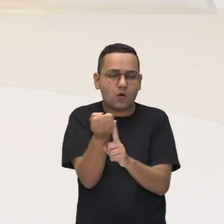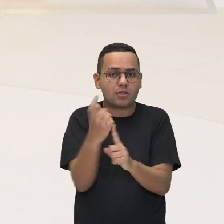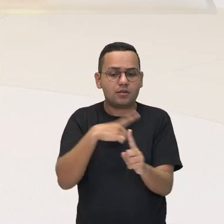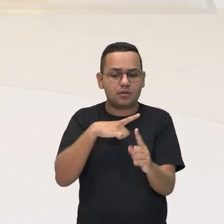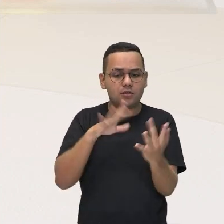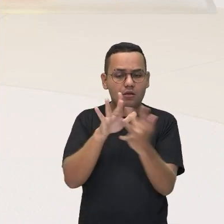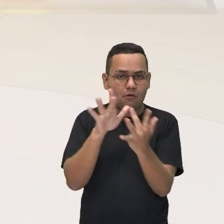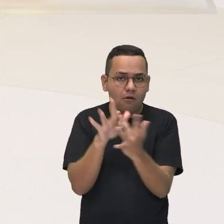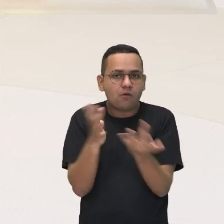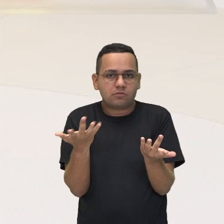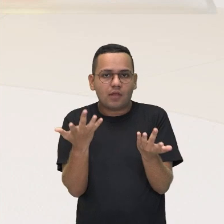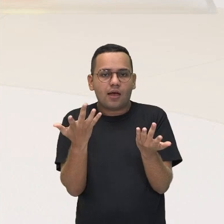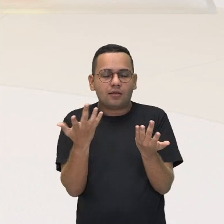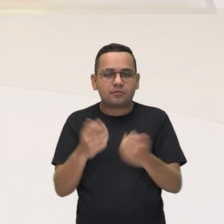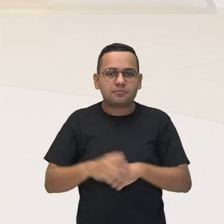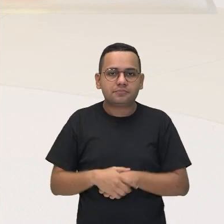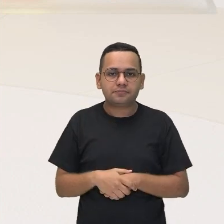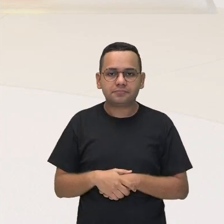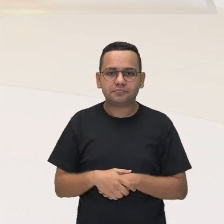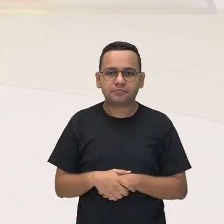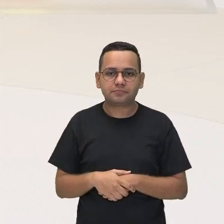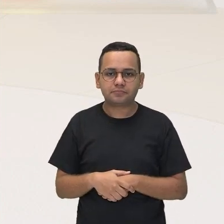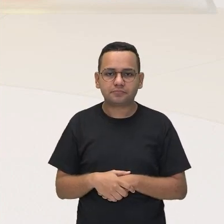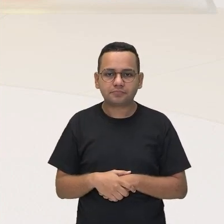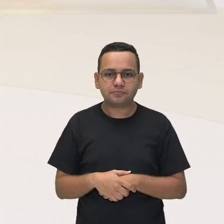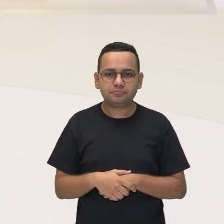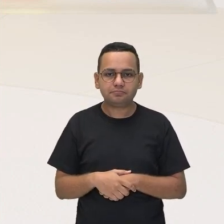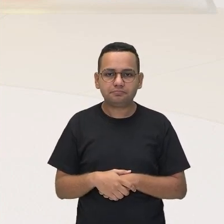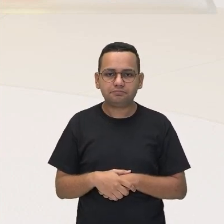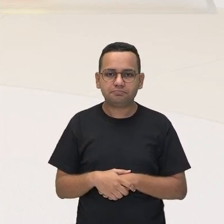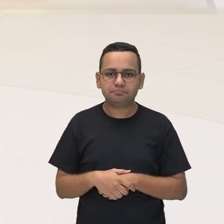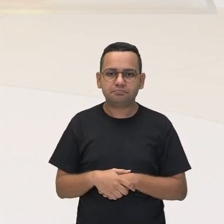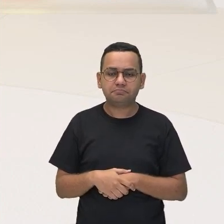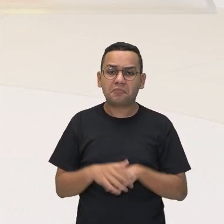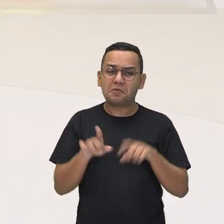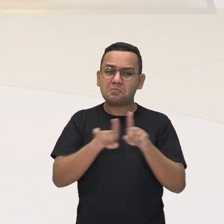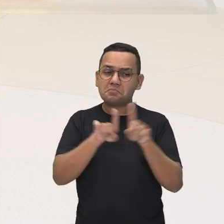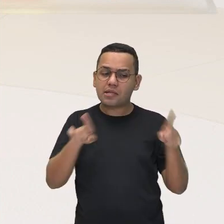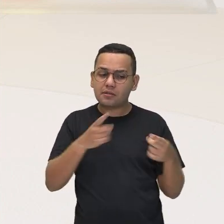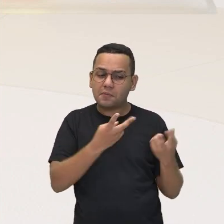minha comunidade, mas eu estou achando um monte de problema.